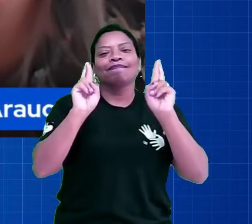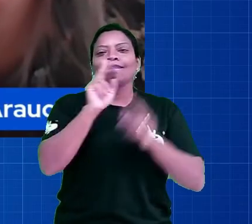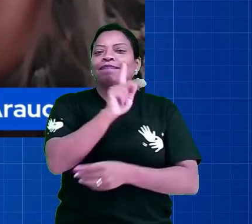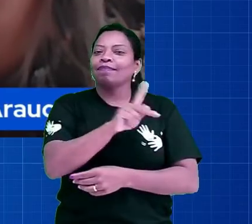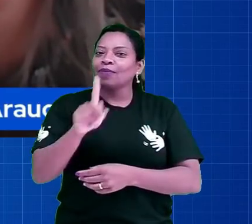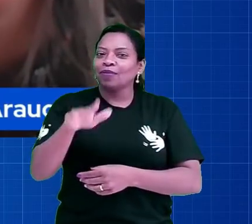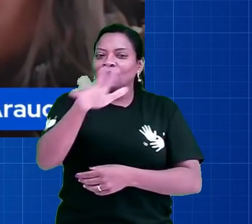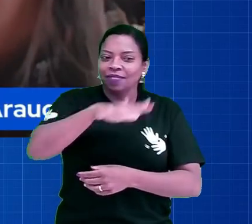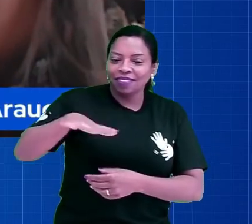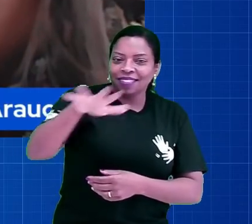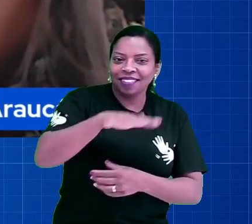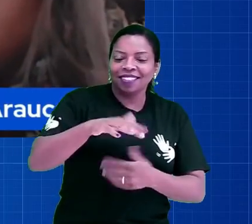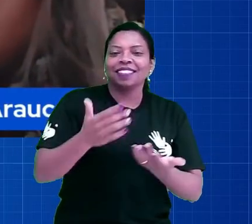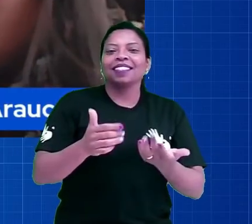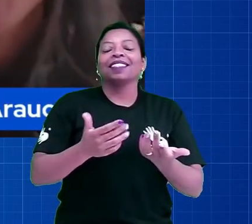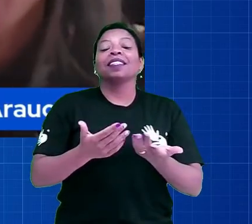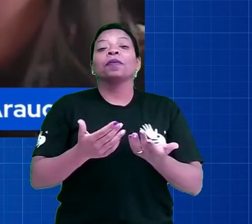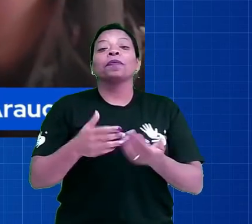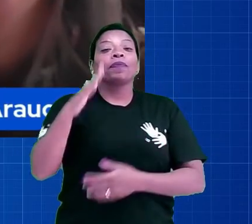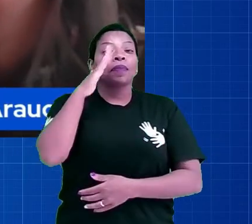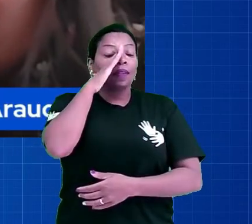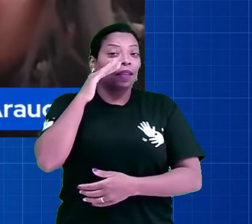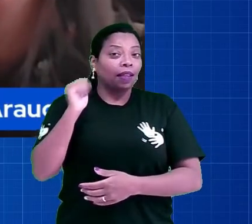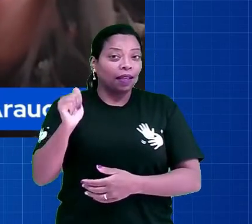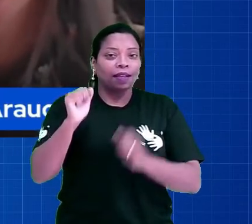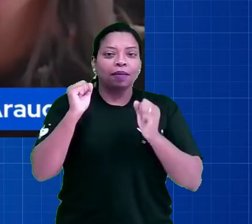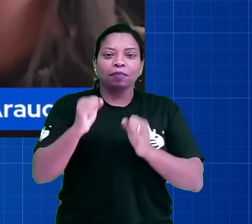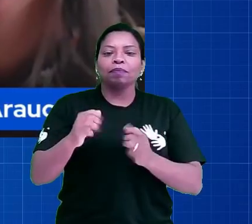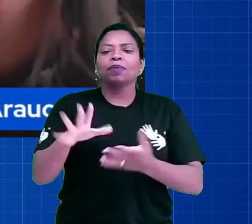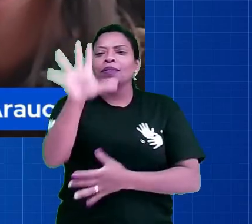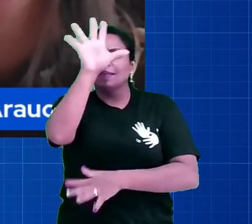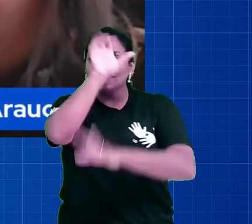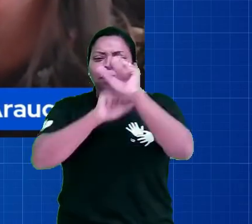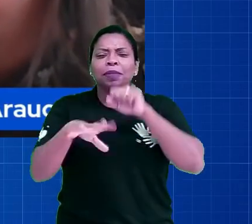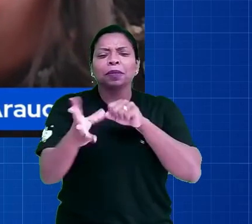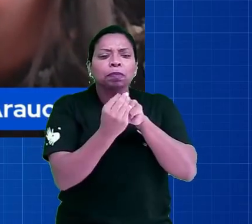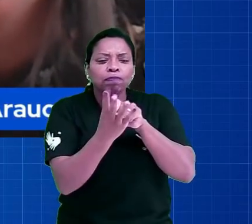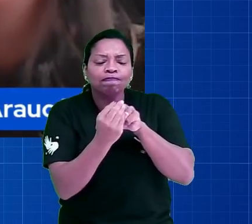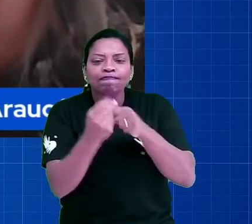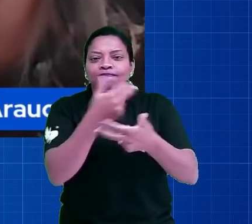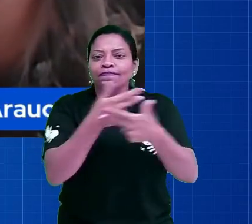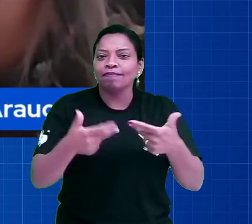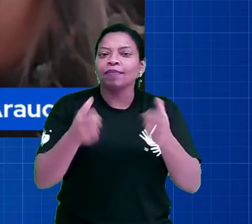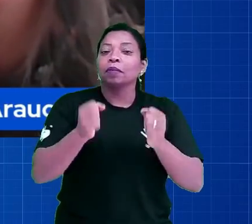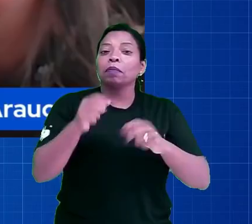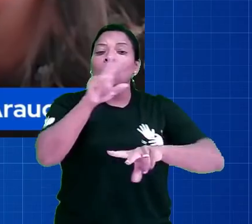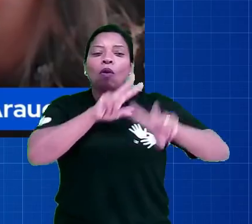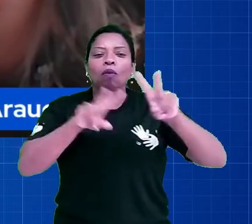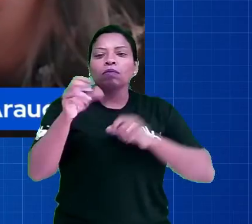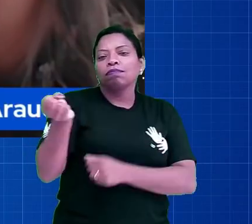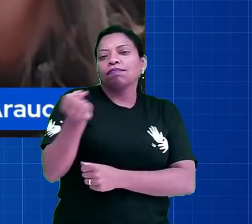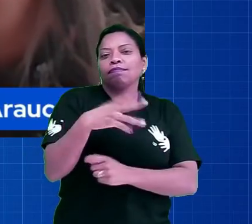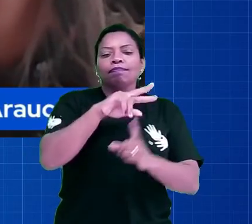rede se apropriem do que a gente falou aqui hoje e que a gente tenha um novo olhar, assim, principalmente